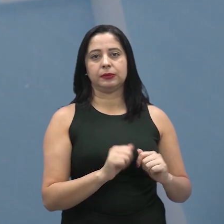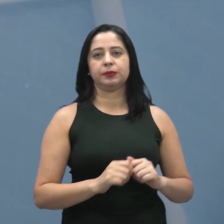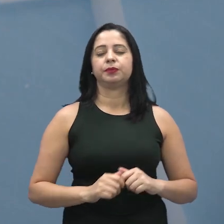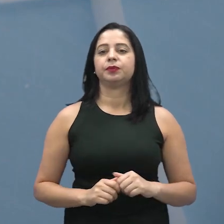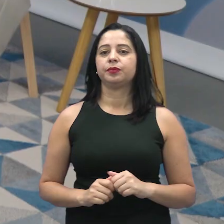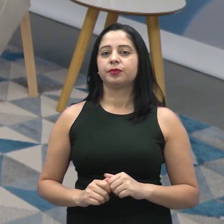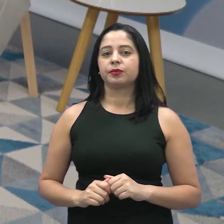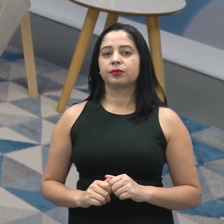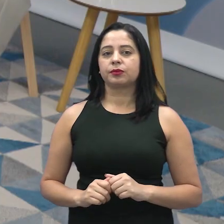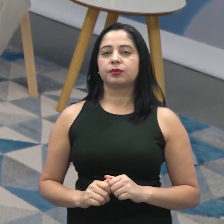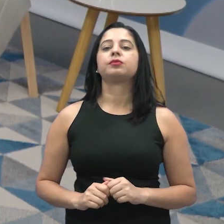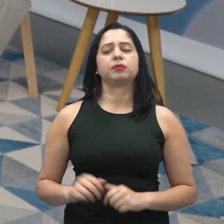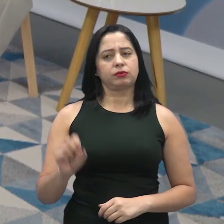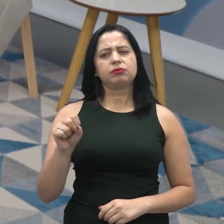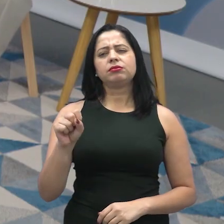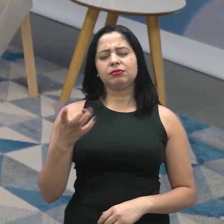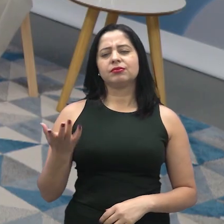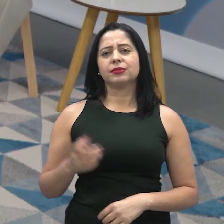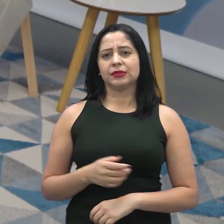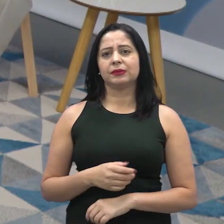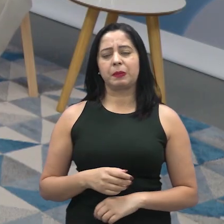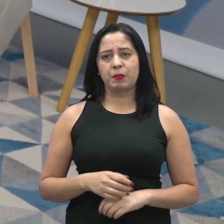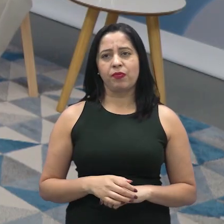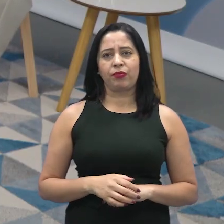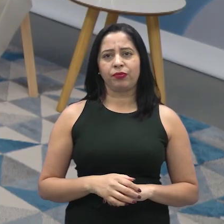população. Sim, até porque, né,